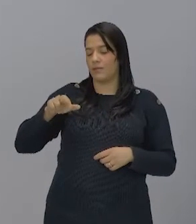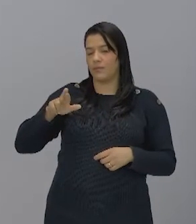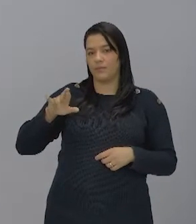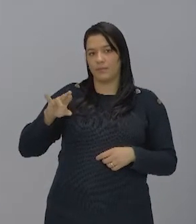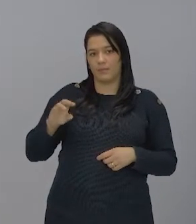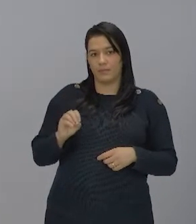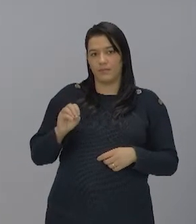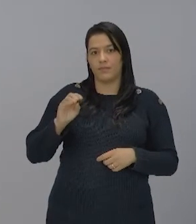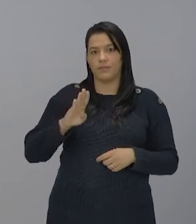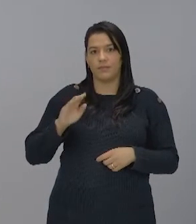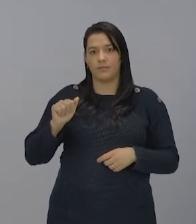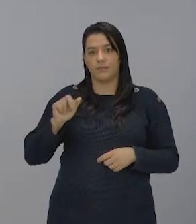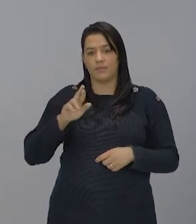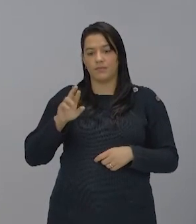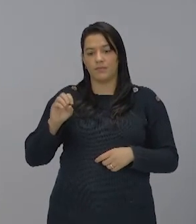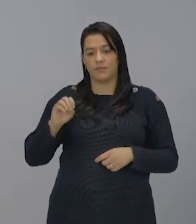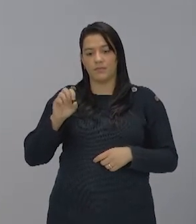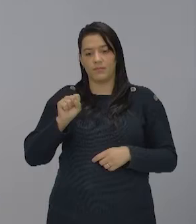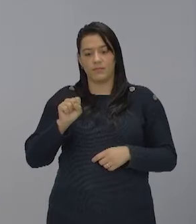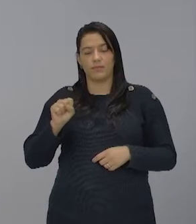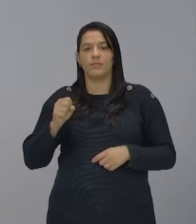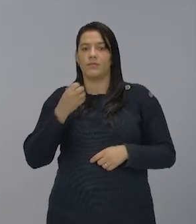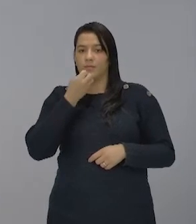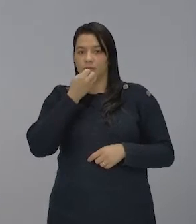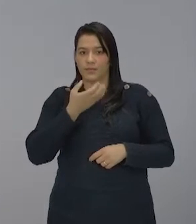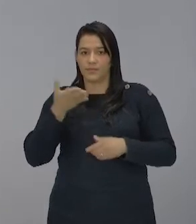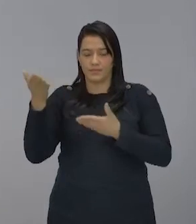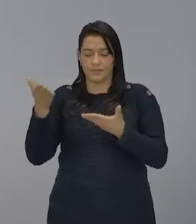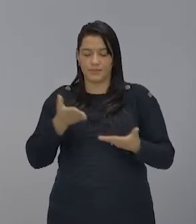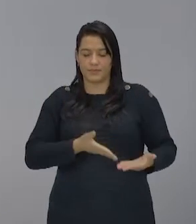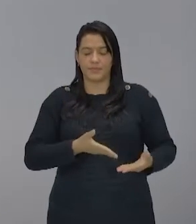Barroso. Mário, welcome back. Thank you for having us.